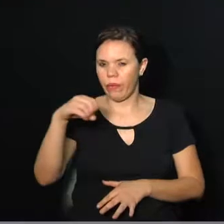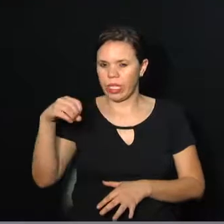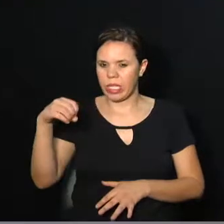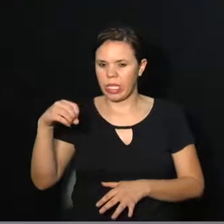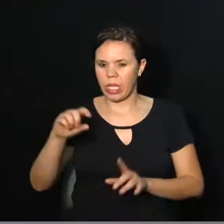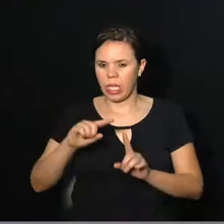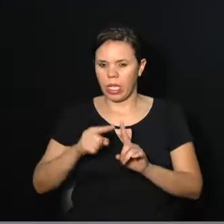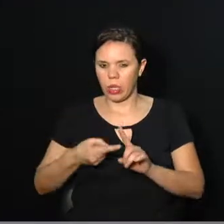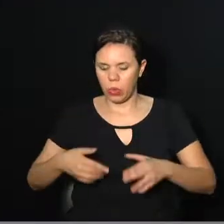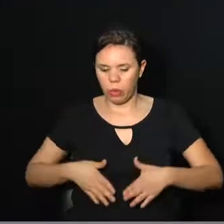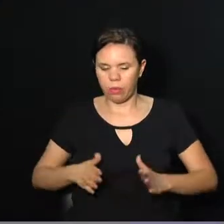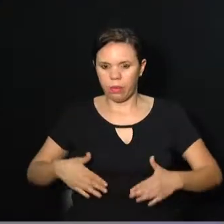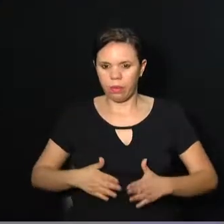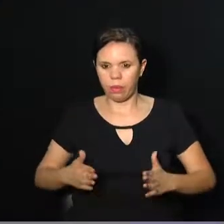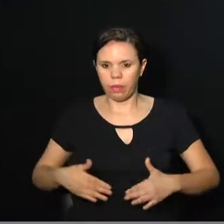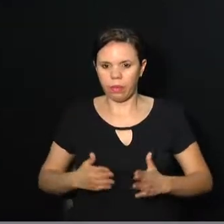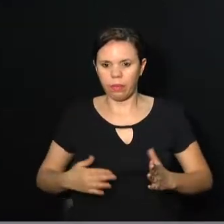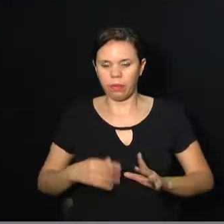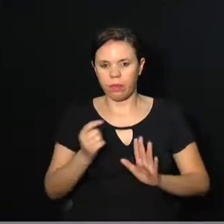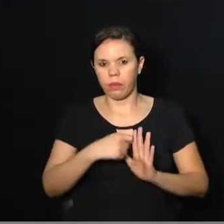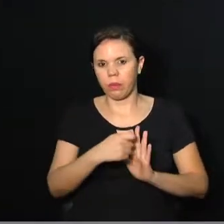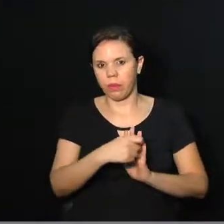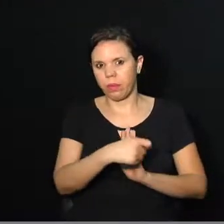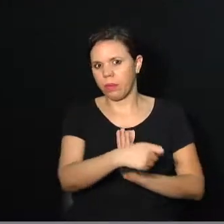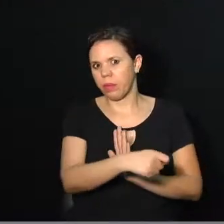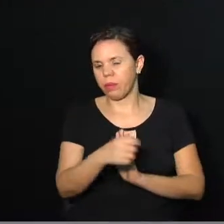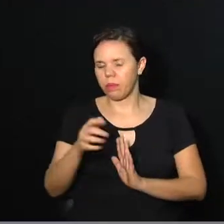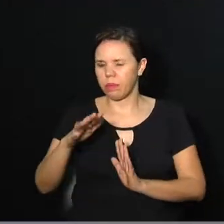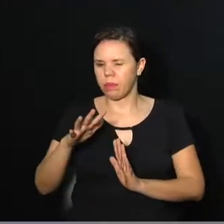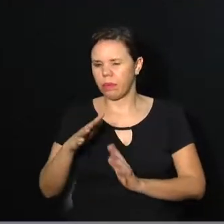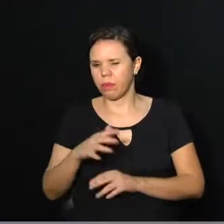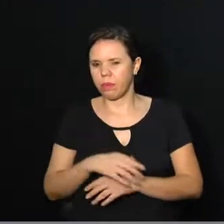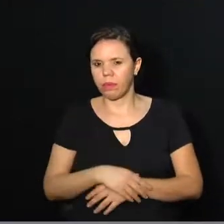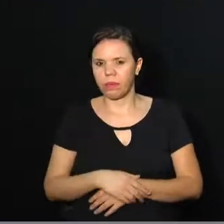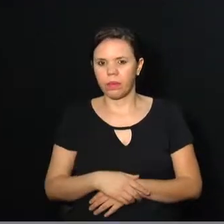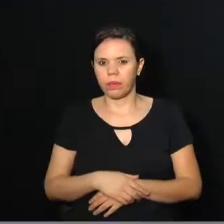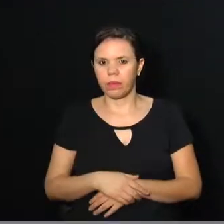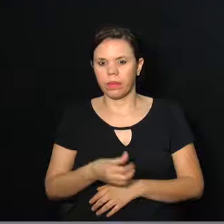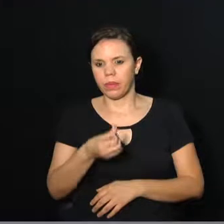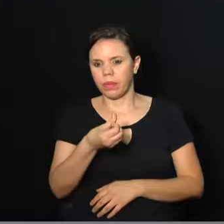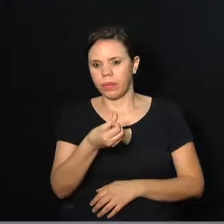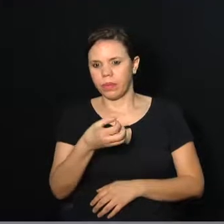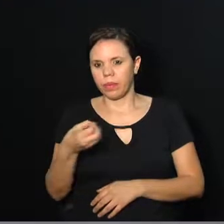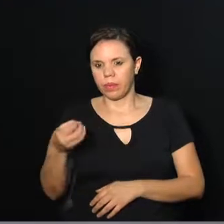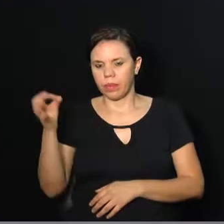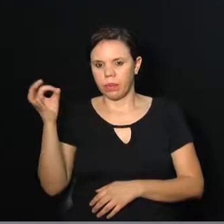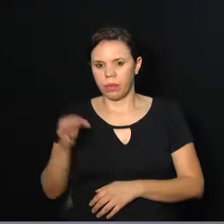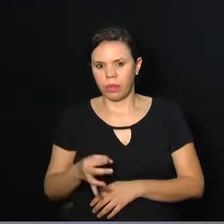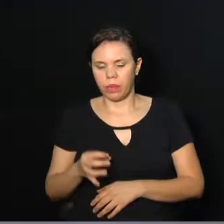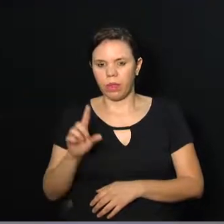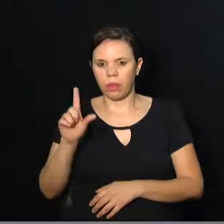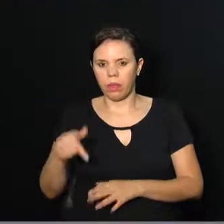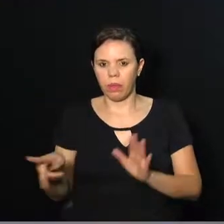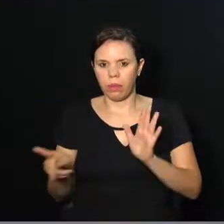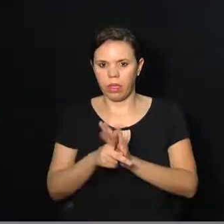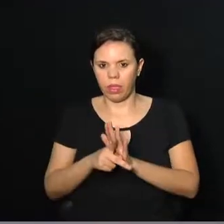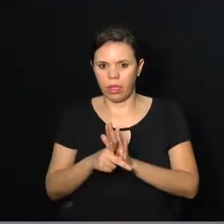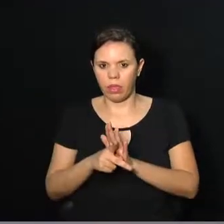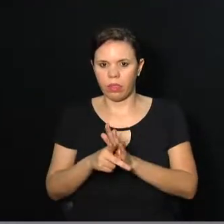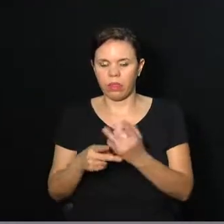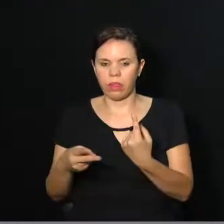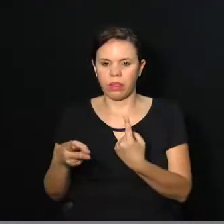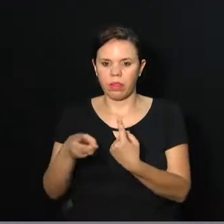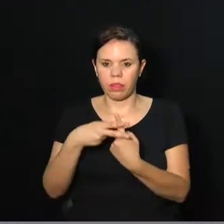né? E desses 900 partos por mês, em média, 60% são SUS, né? É referência